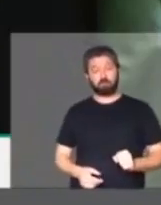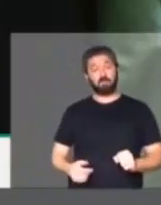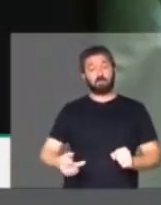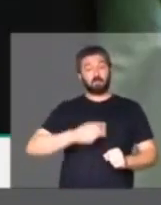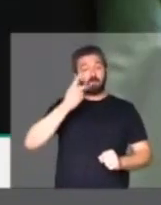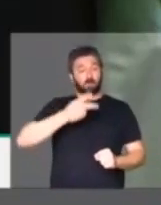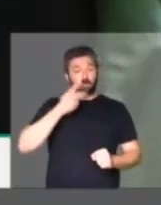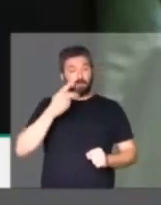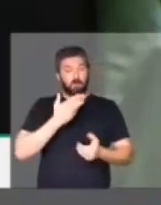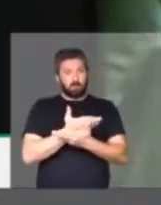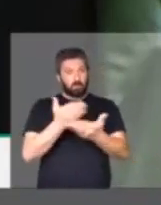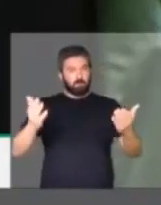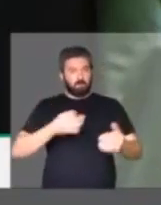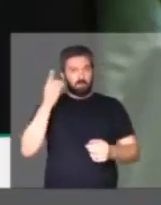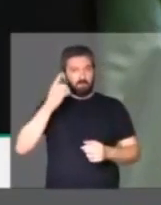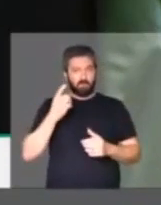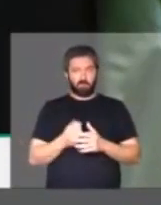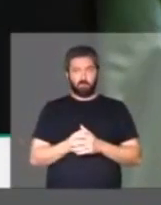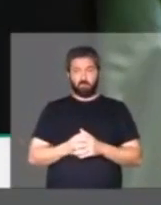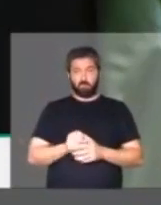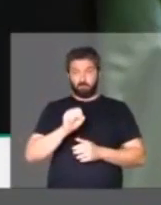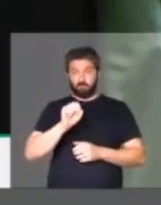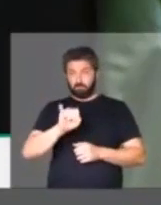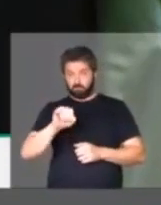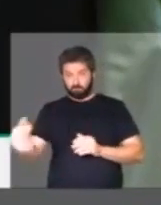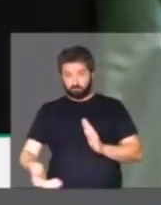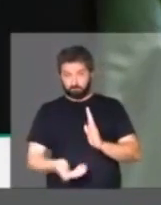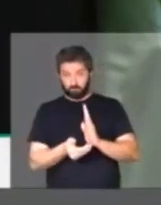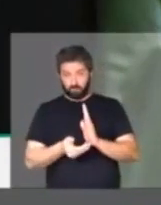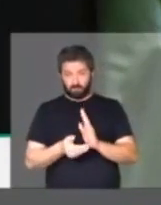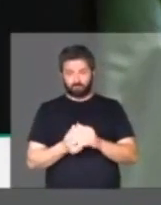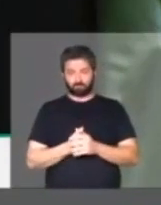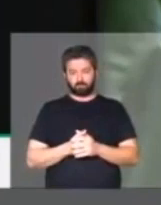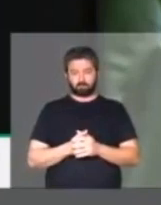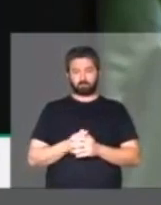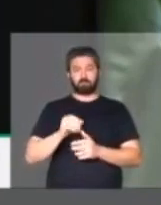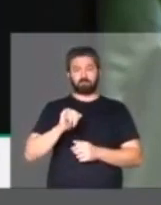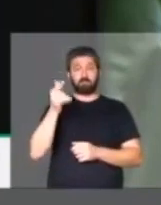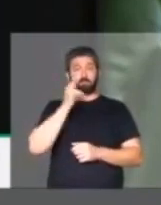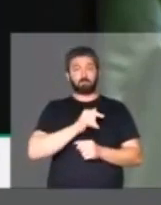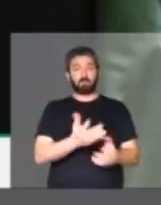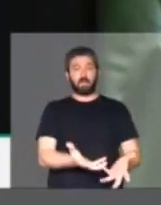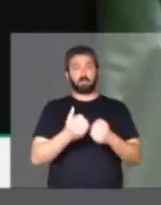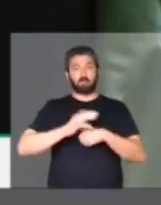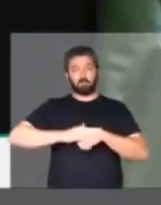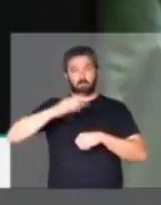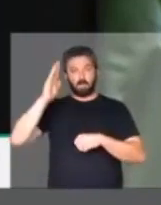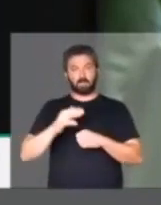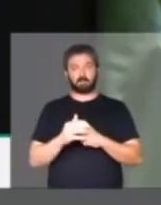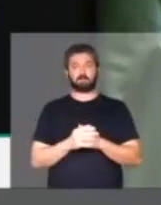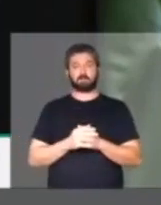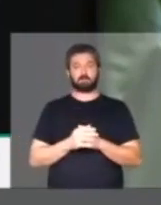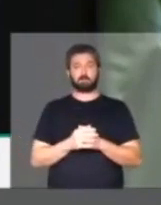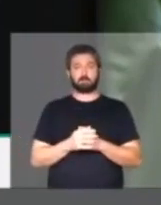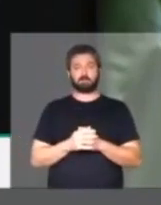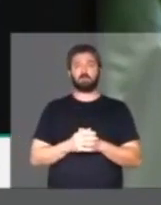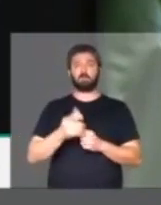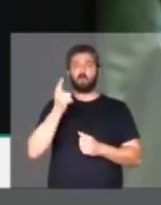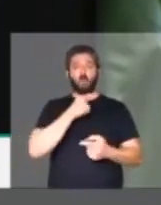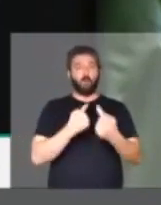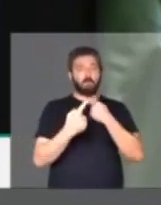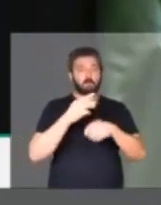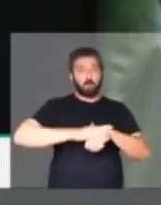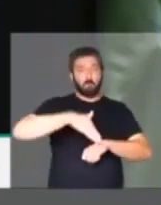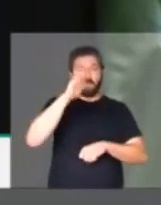Quero dizer, senhoras e senhores, que se essa casa tivesse recebido mais vezes, tivesse conversado